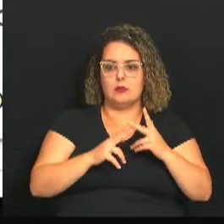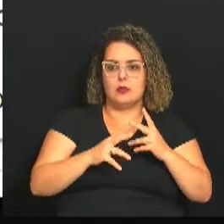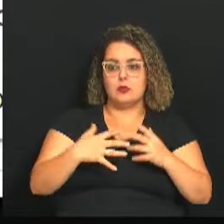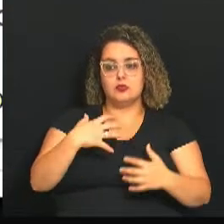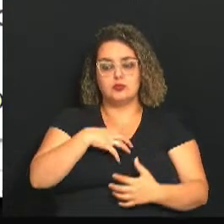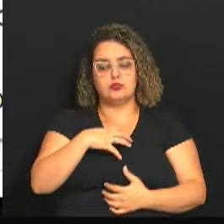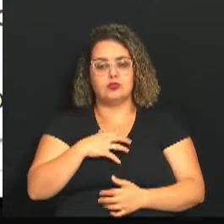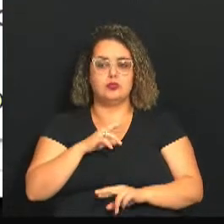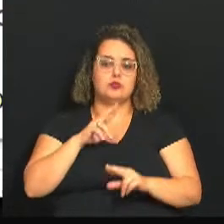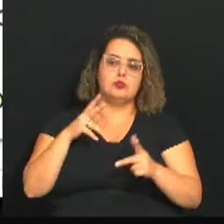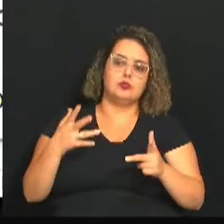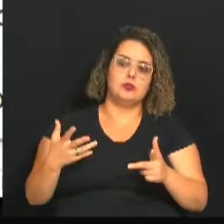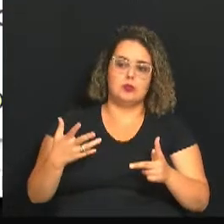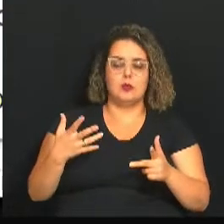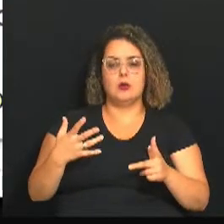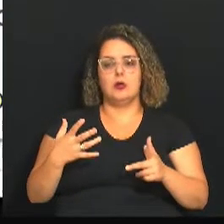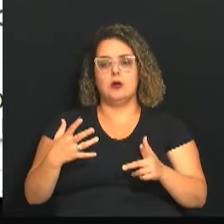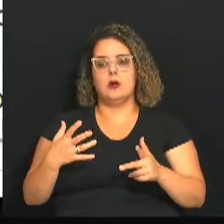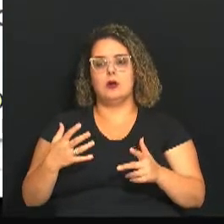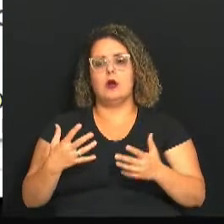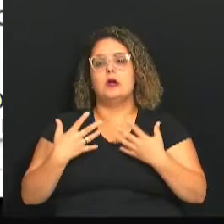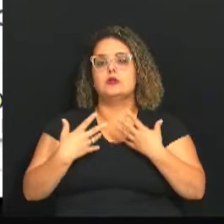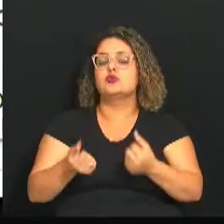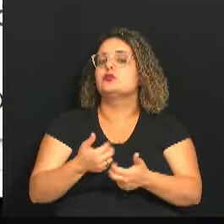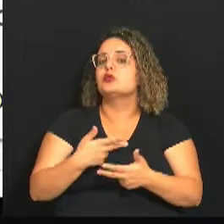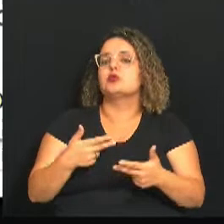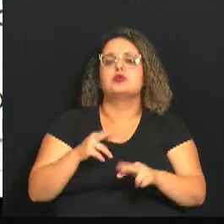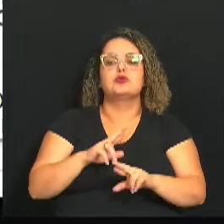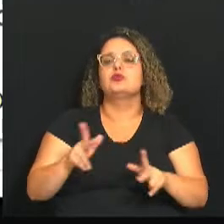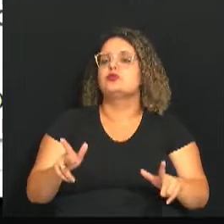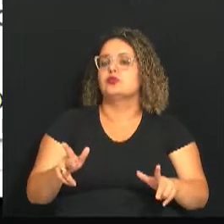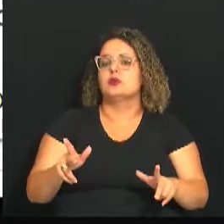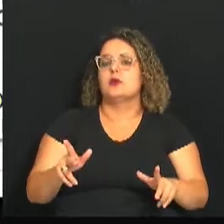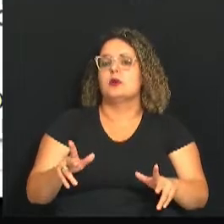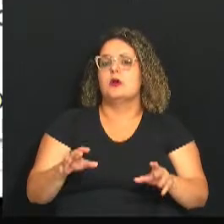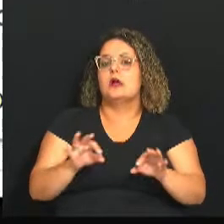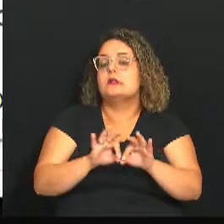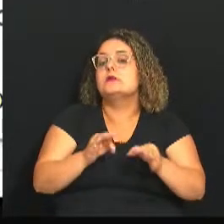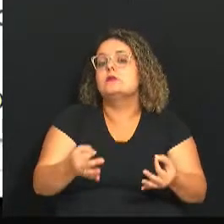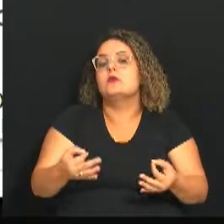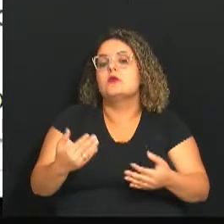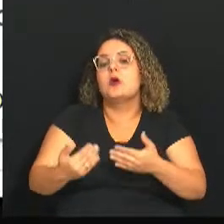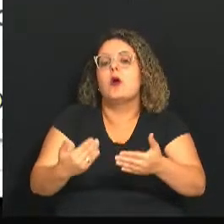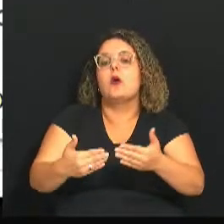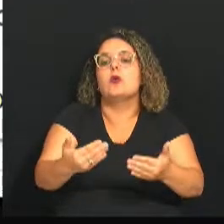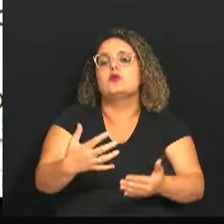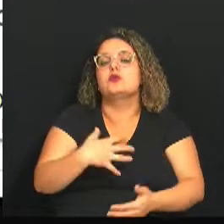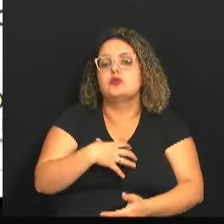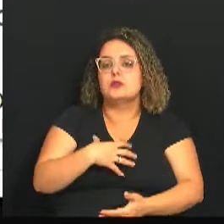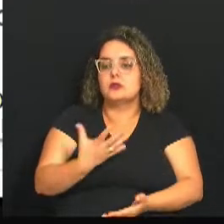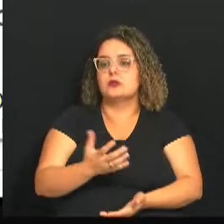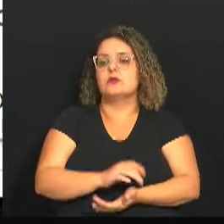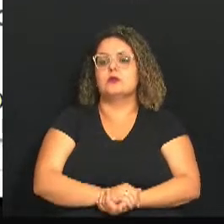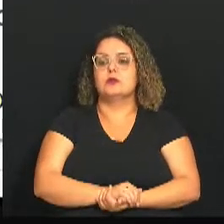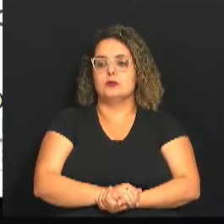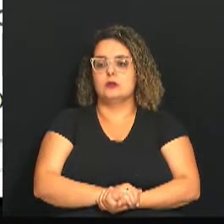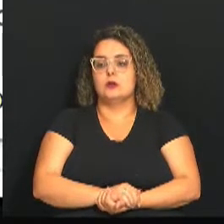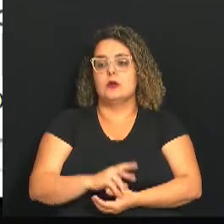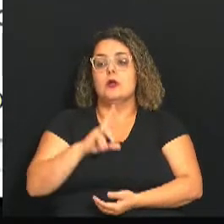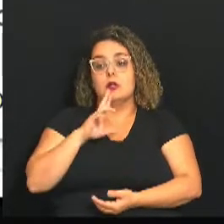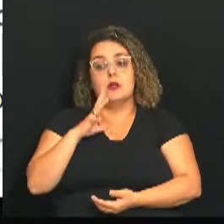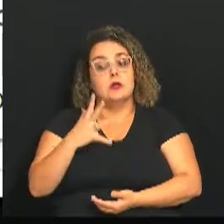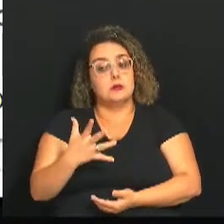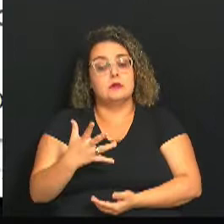eles assumem coisas diferentes, né, simplificam alguns processos, e aí eles dão alguns resultados, às vezes,